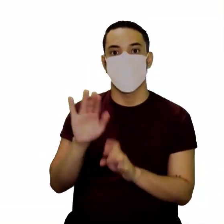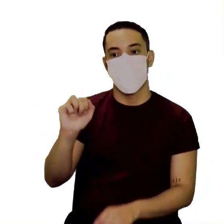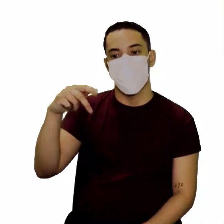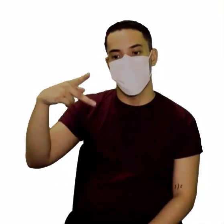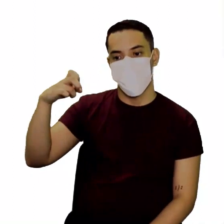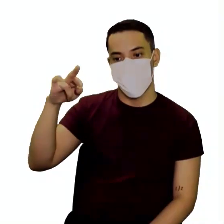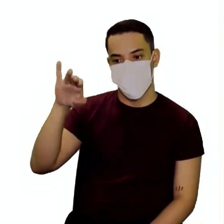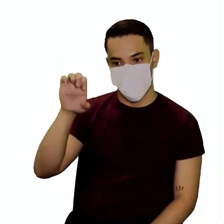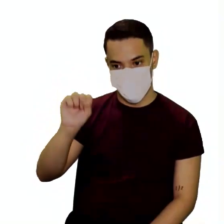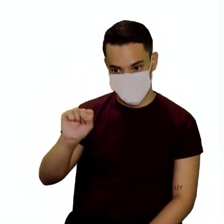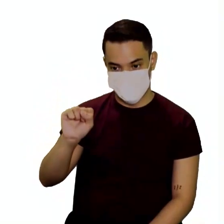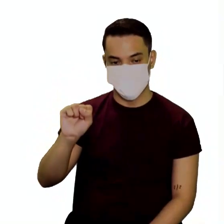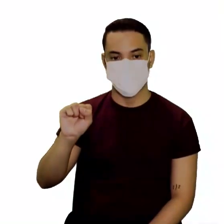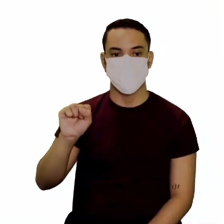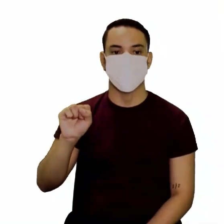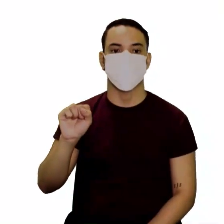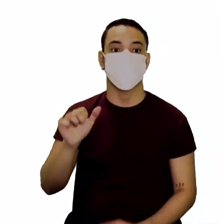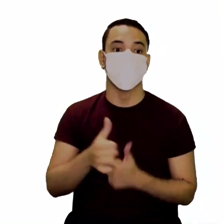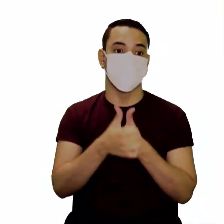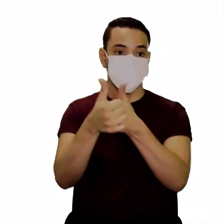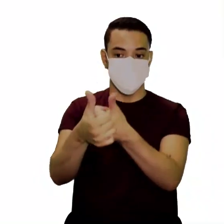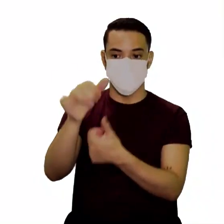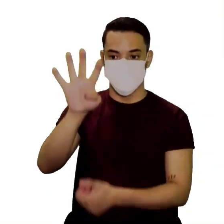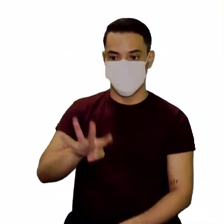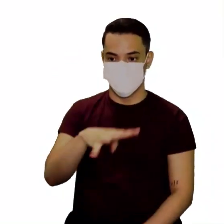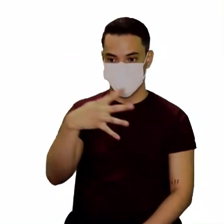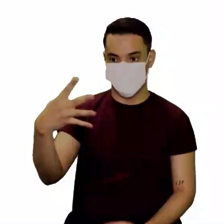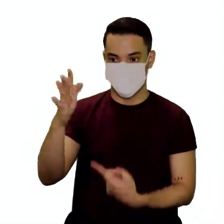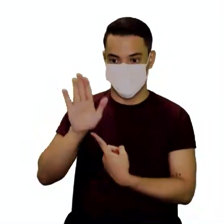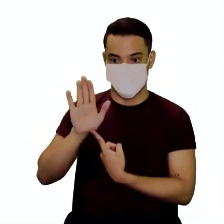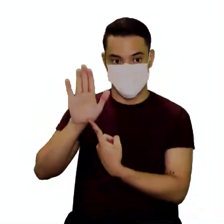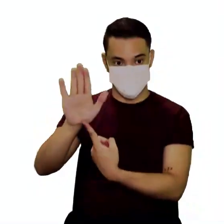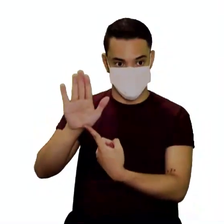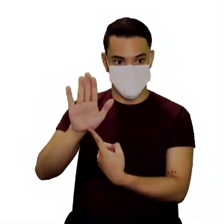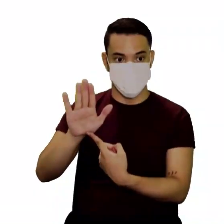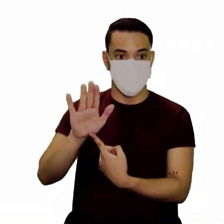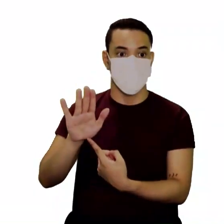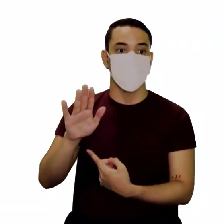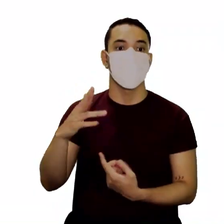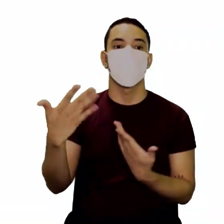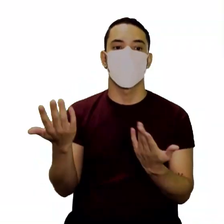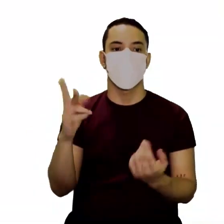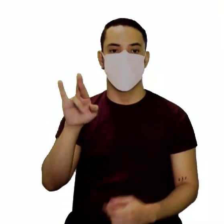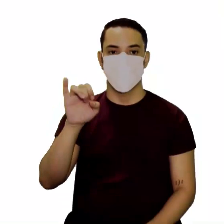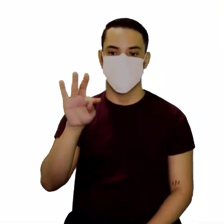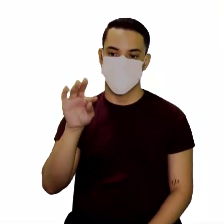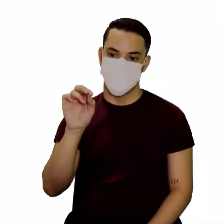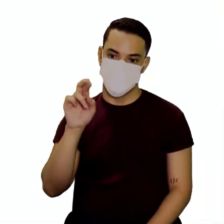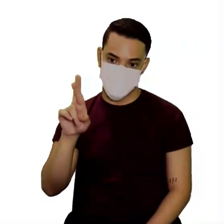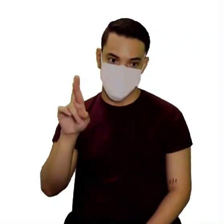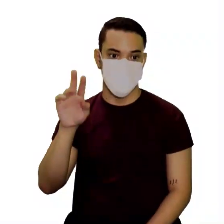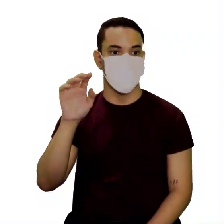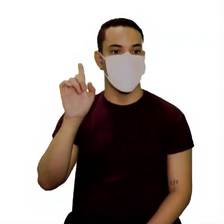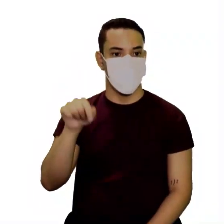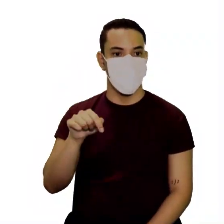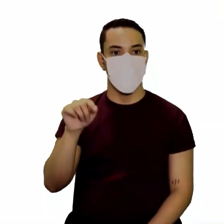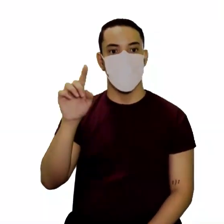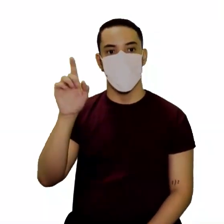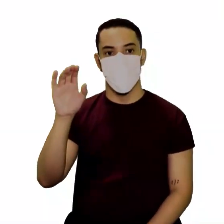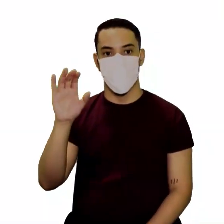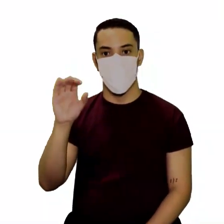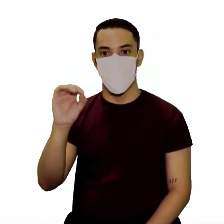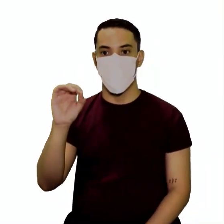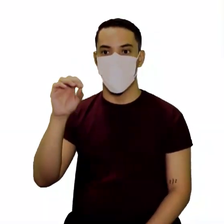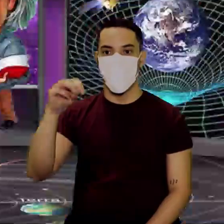amperes. Segundo a tabela apresentada, o resistor R1 é ôhmico ou não é ôhmico? Para que